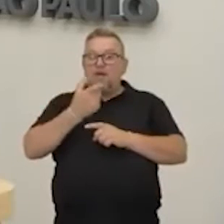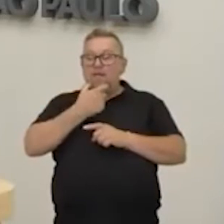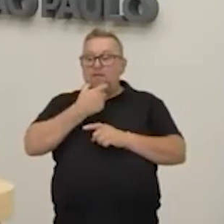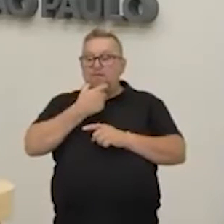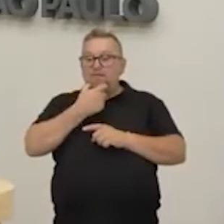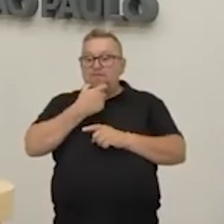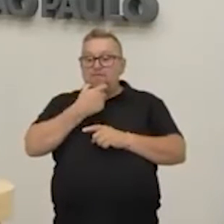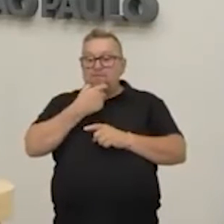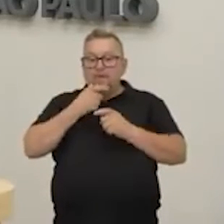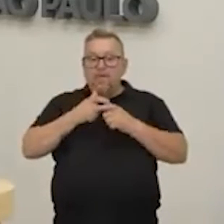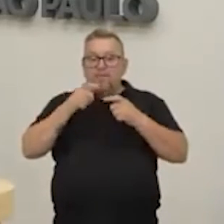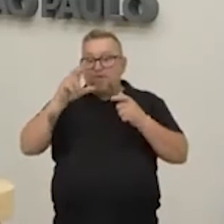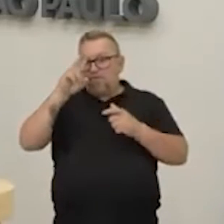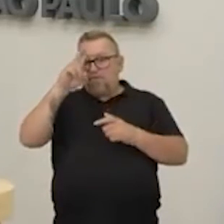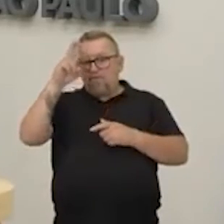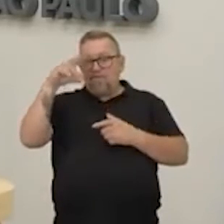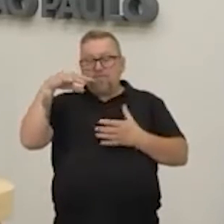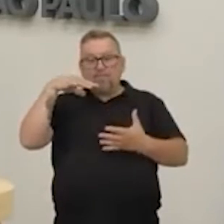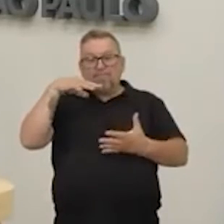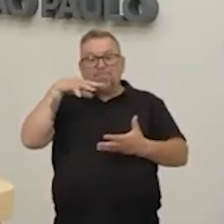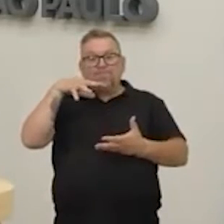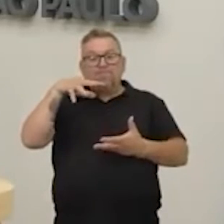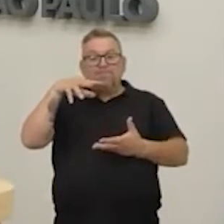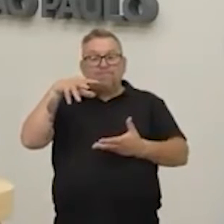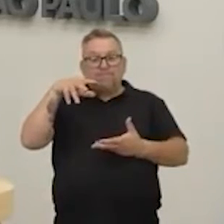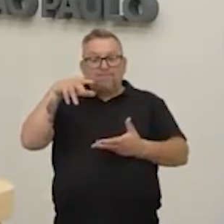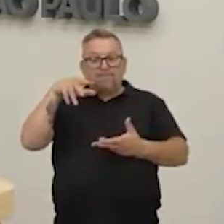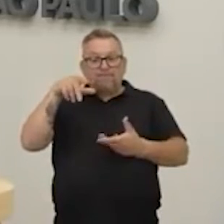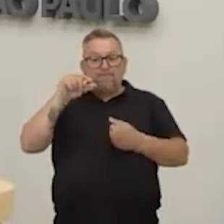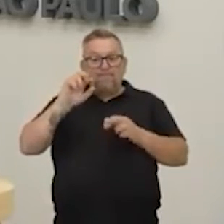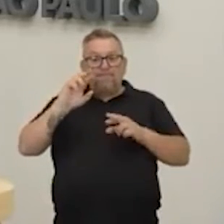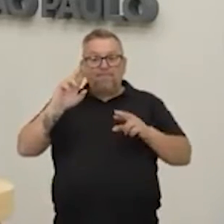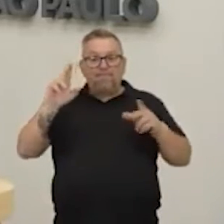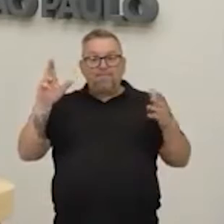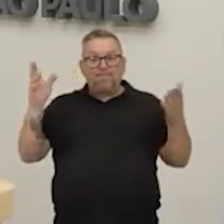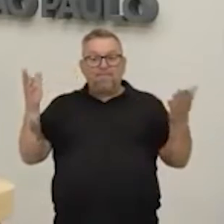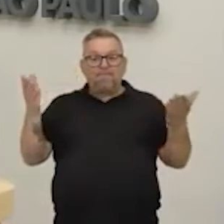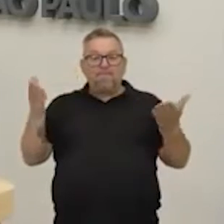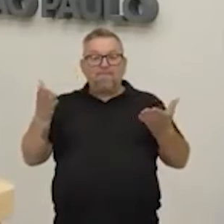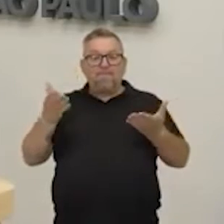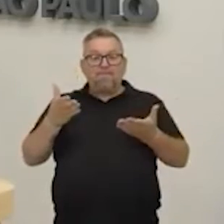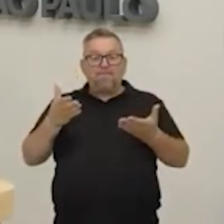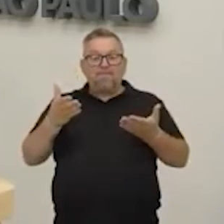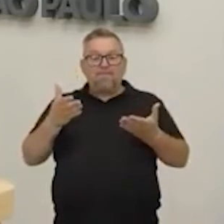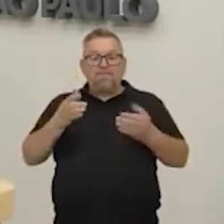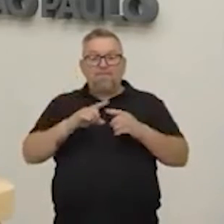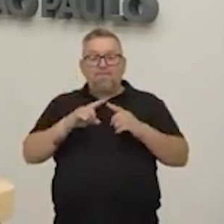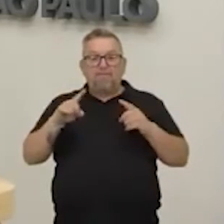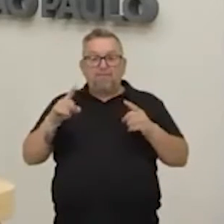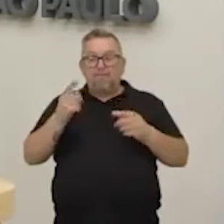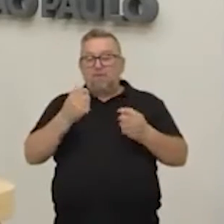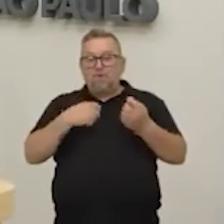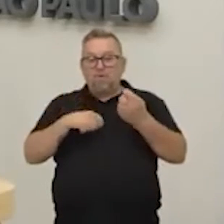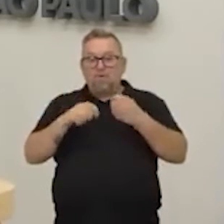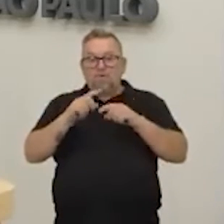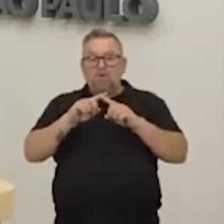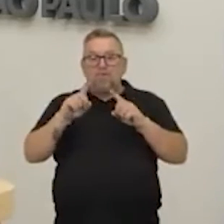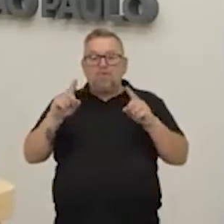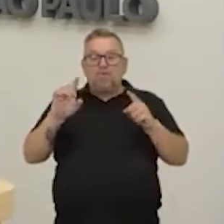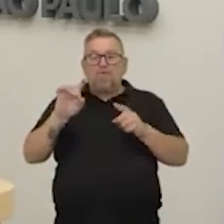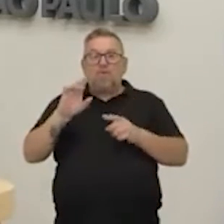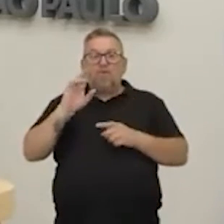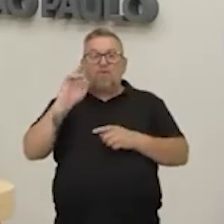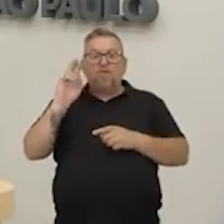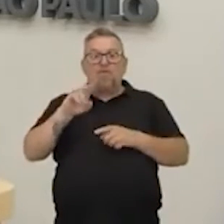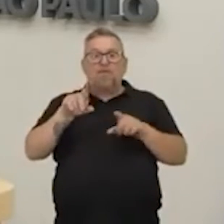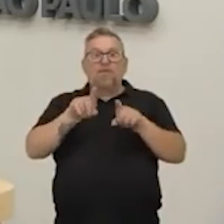Inglaterra era a maior potência do mundo, né? Diferentemente de hoje, né? Que sim, é uma potência econômica, tal, mas hoje a gente